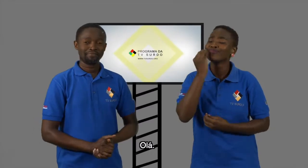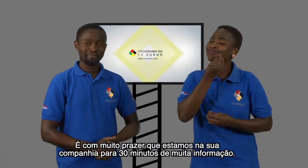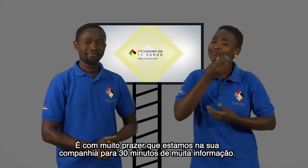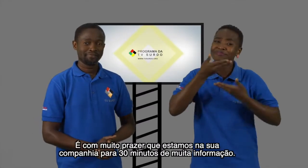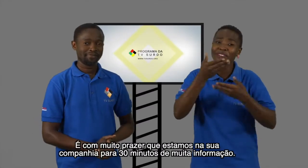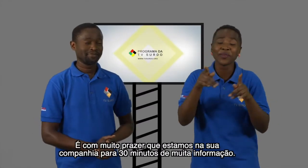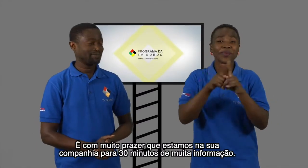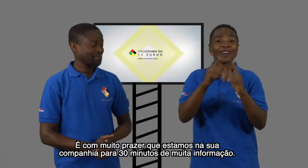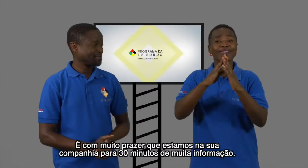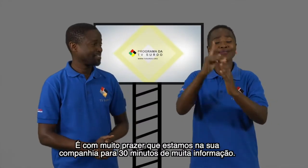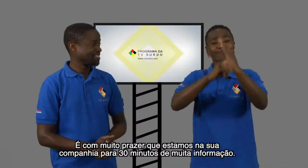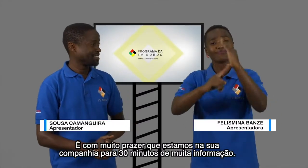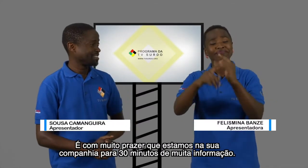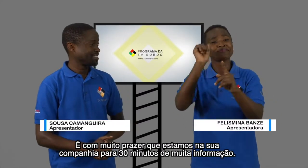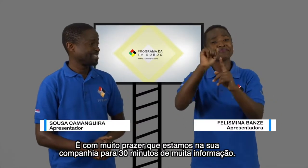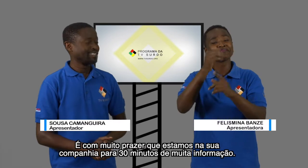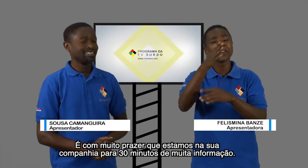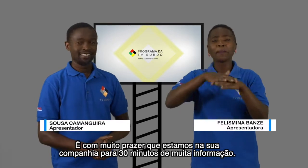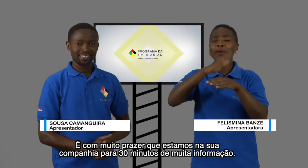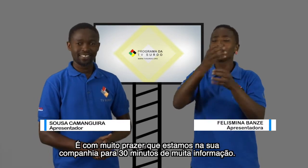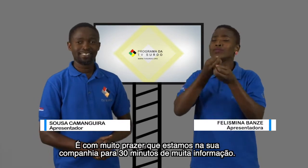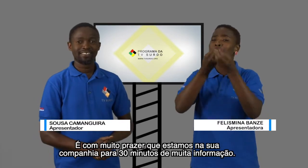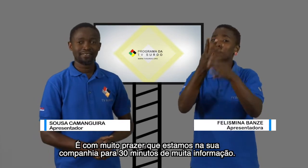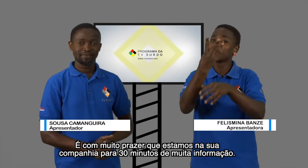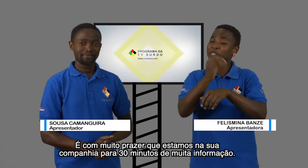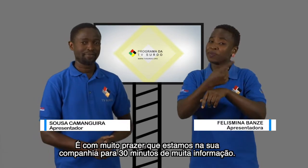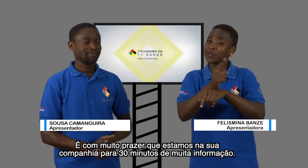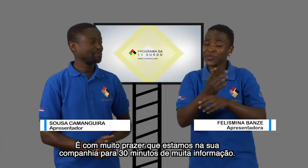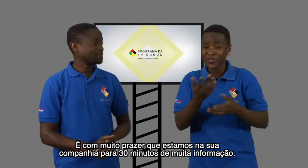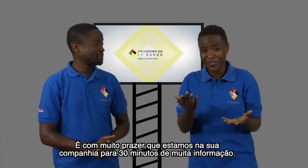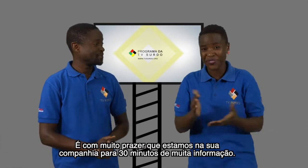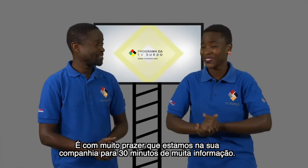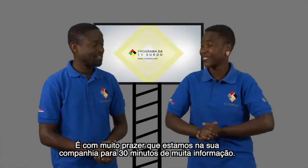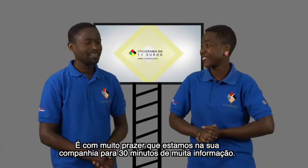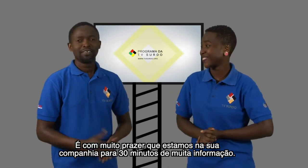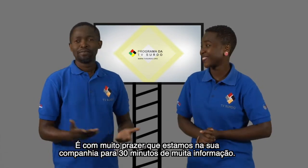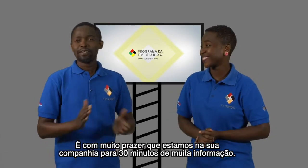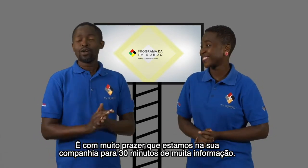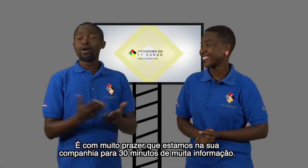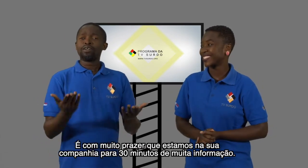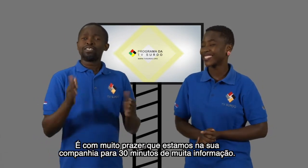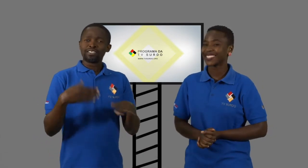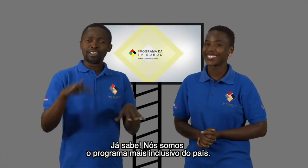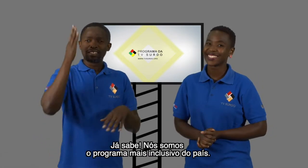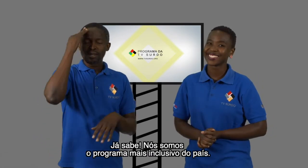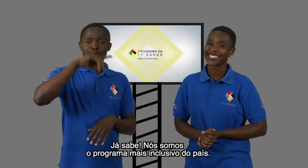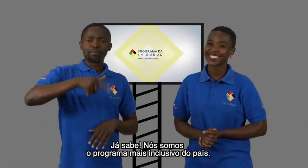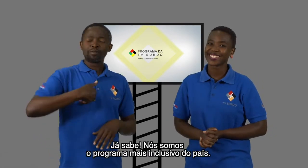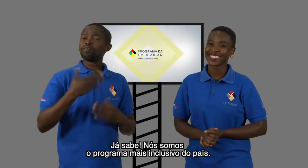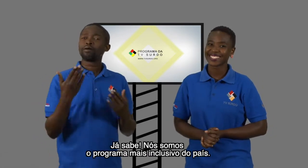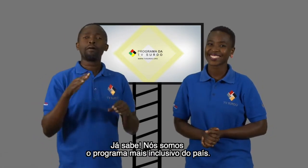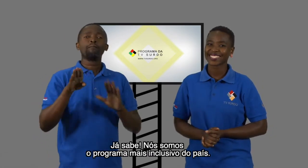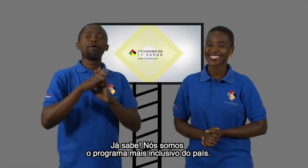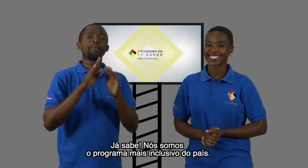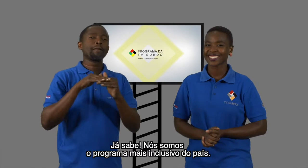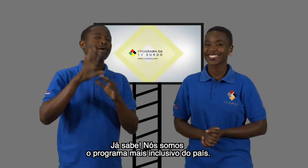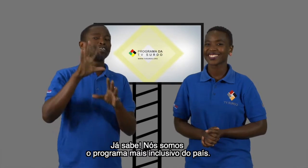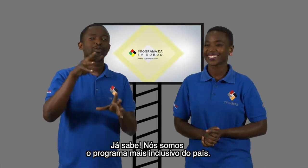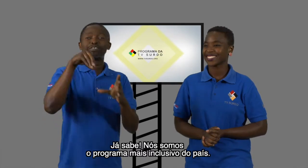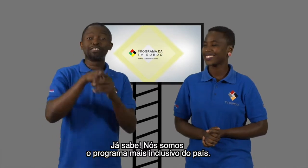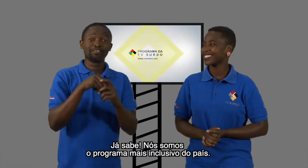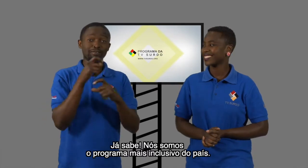Olá, é com muito prazer que estamos na sua companhia para 30 minutos de muita informação. Já sabe, nós